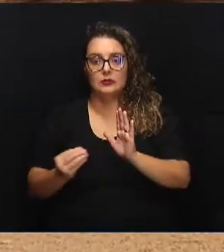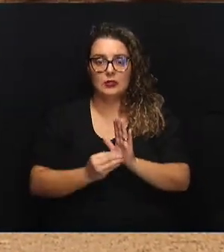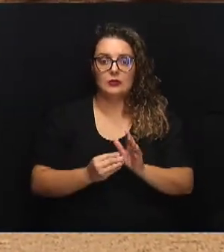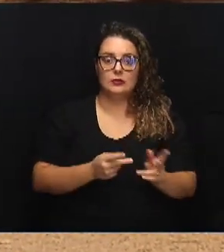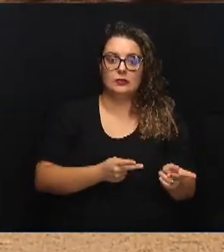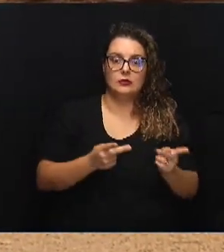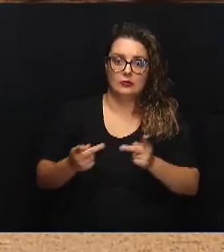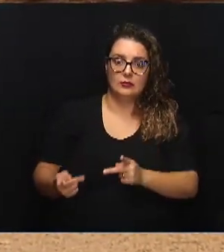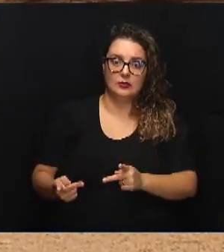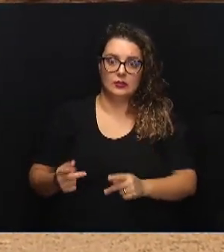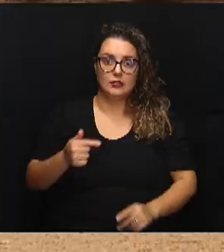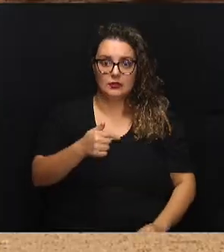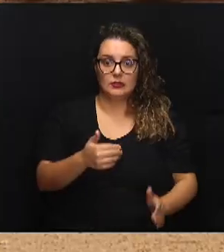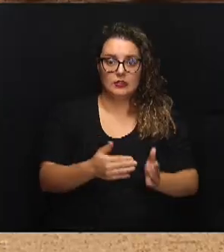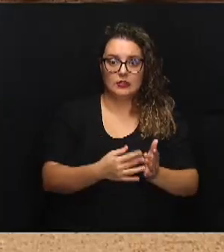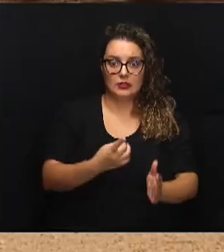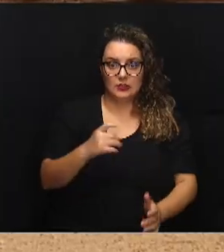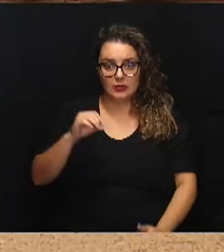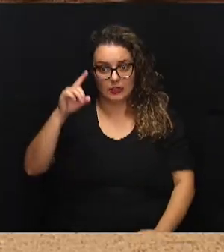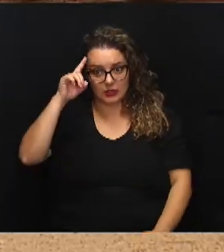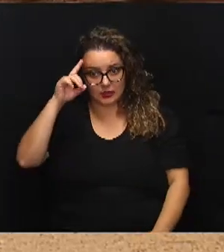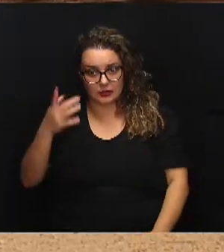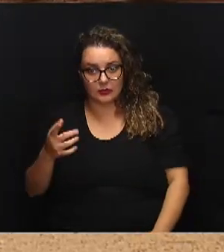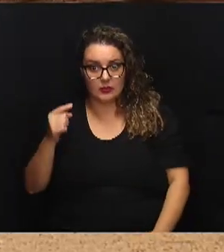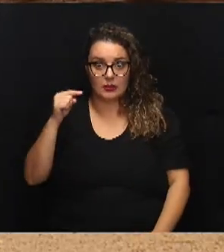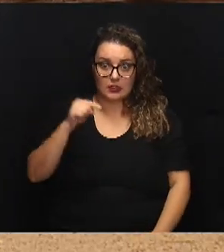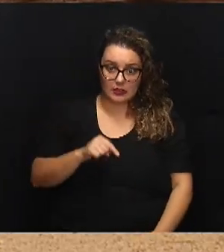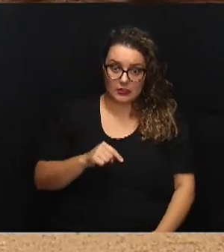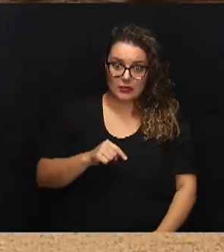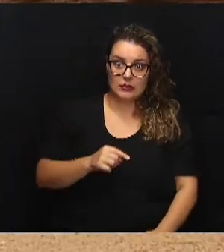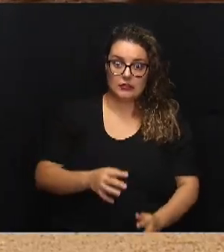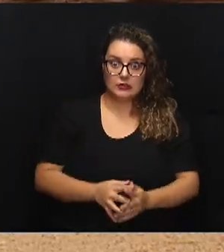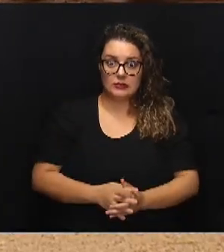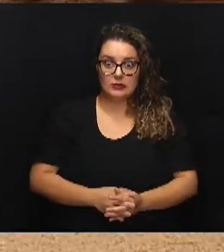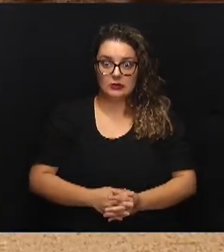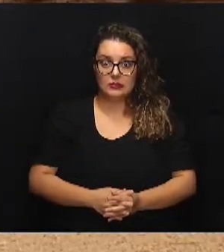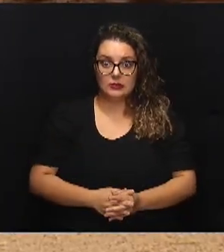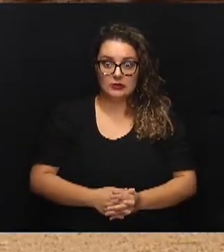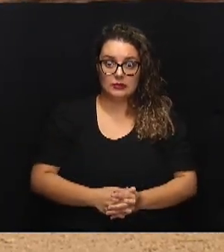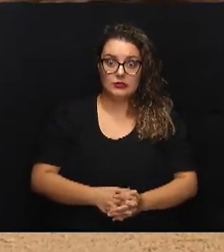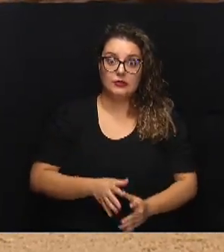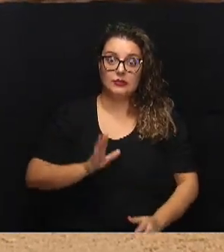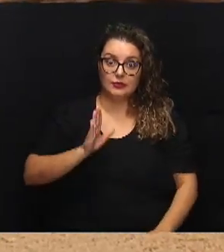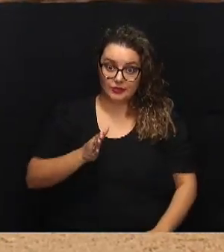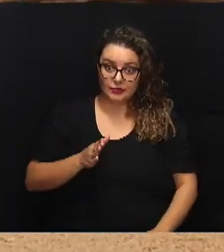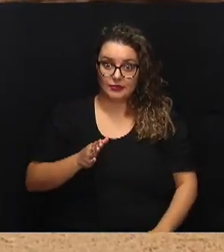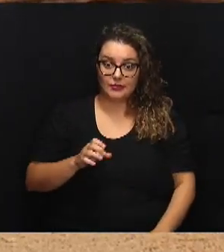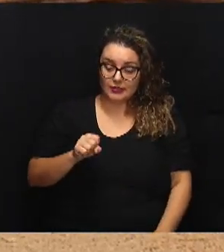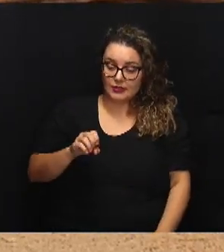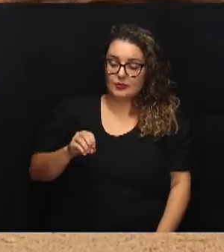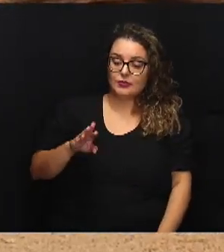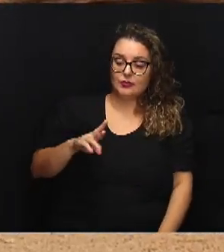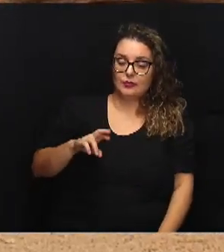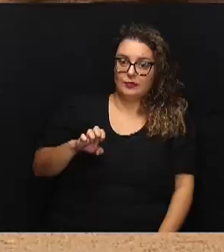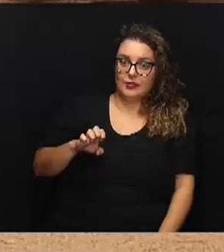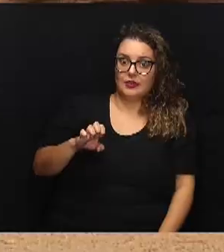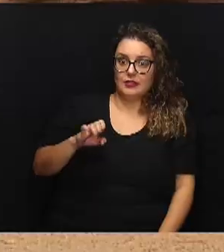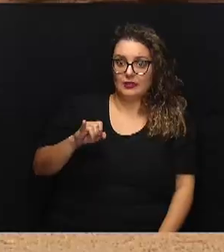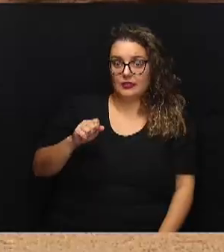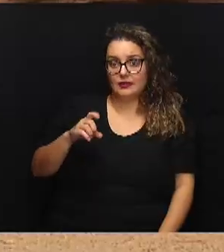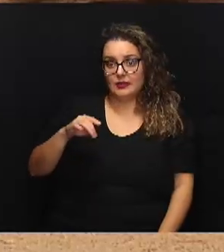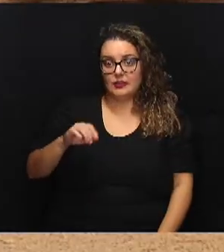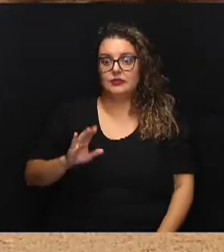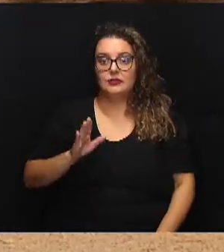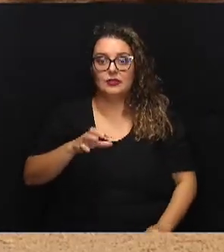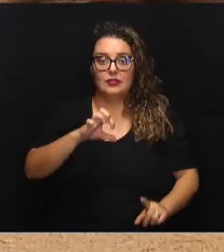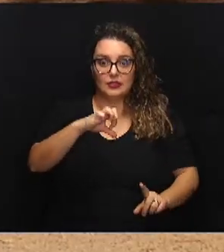de 7 a 10 dias. Né? Essa já está com o pé na estrada da sobriedade, né? Aí já deu 9 meses,